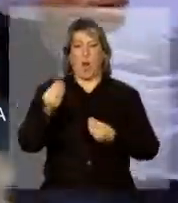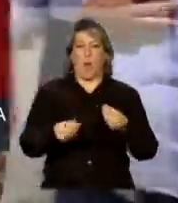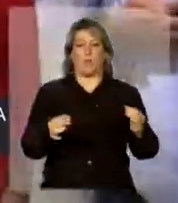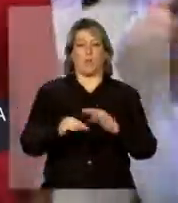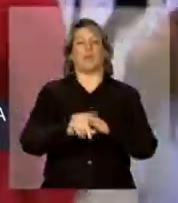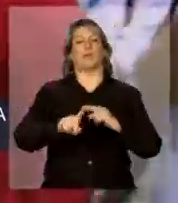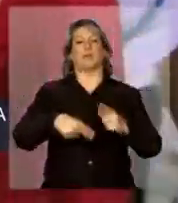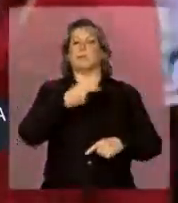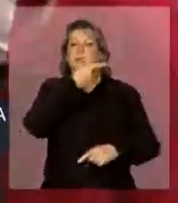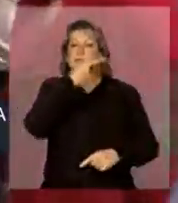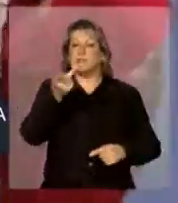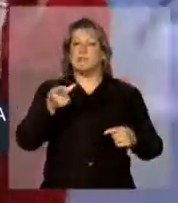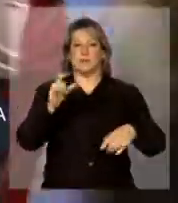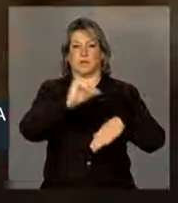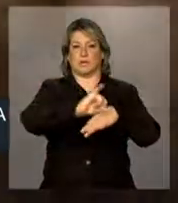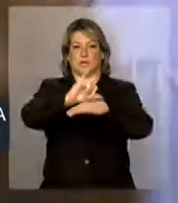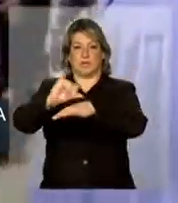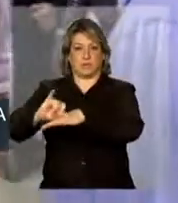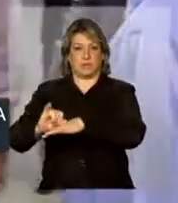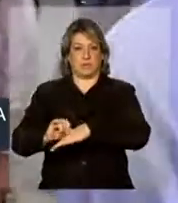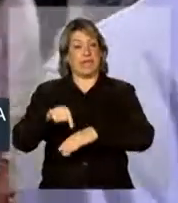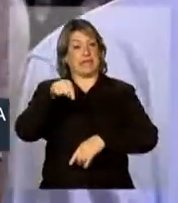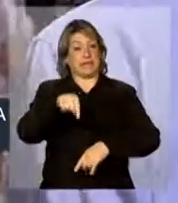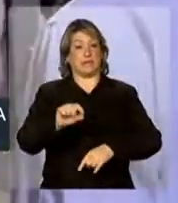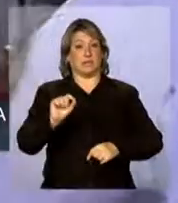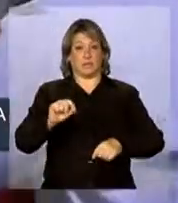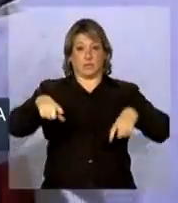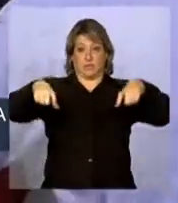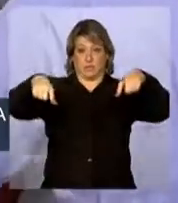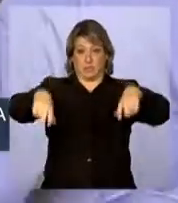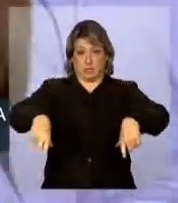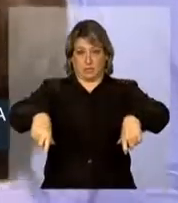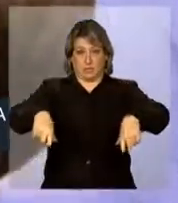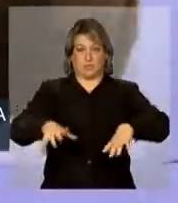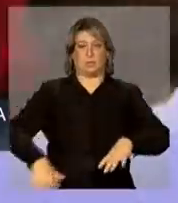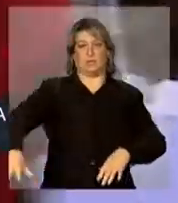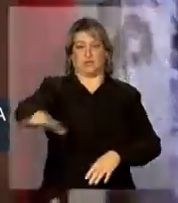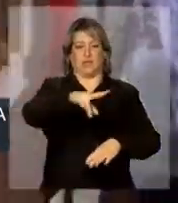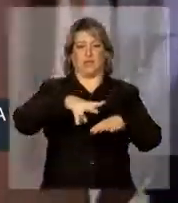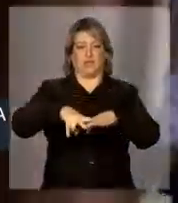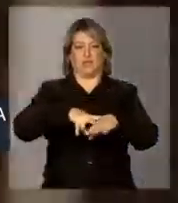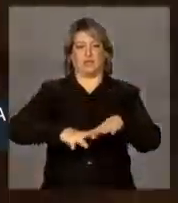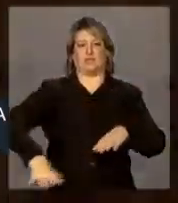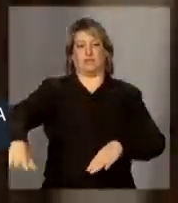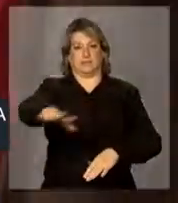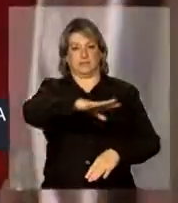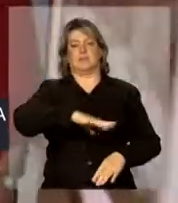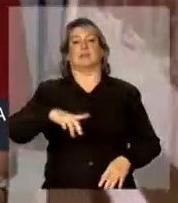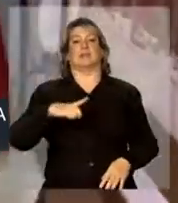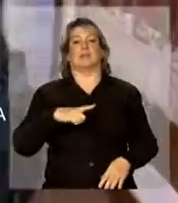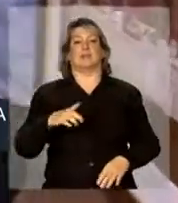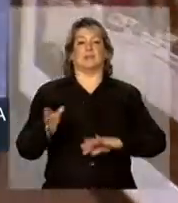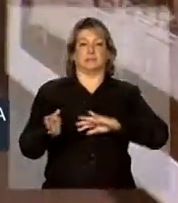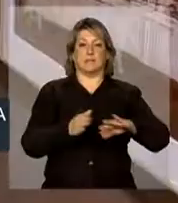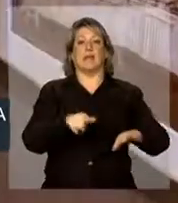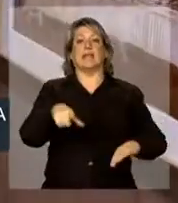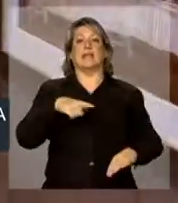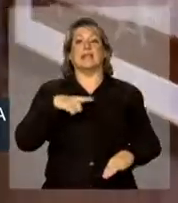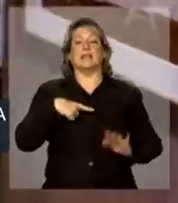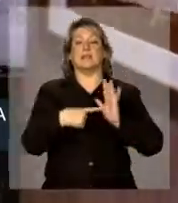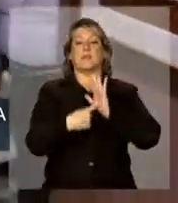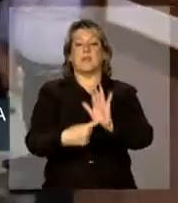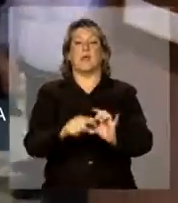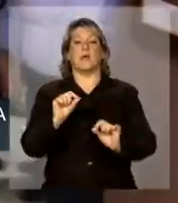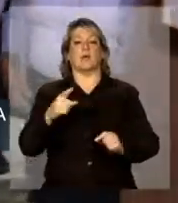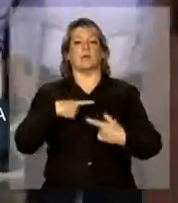espaço cultural o campo do Castelão aí é um espaço dedicado às artes plásticas como nós